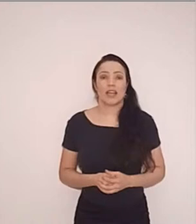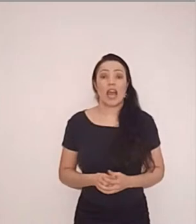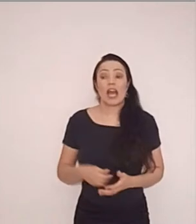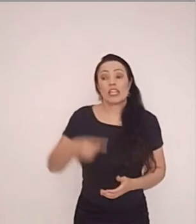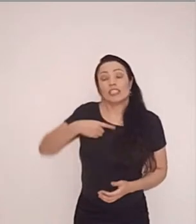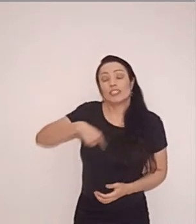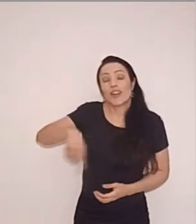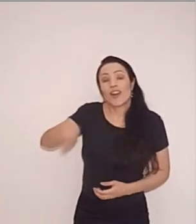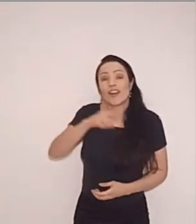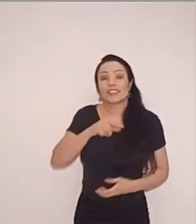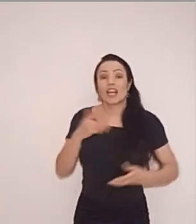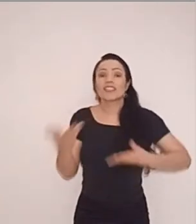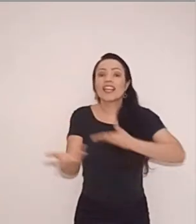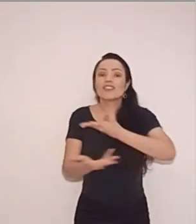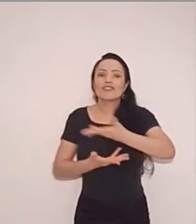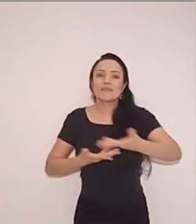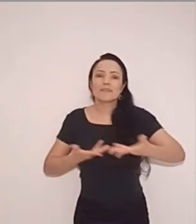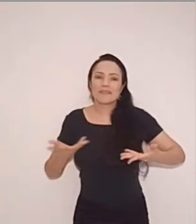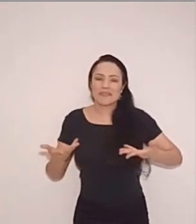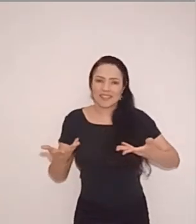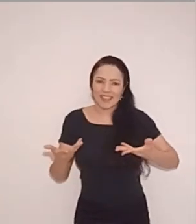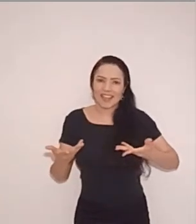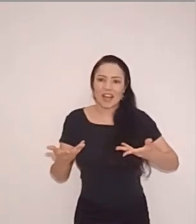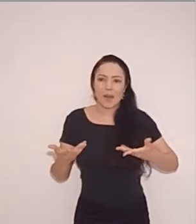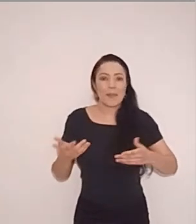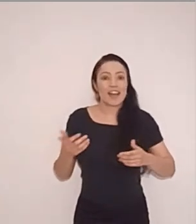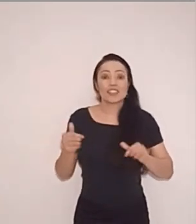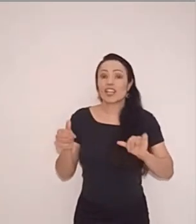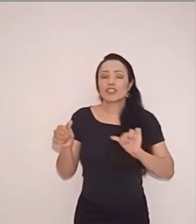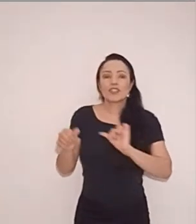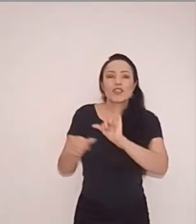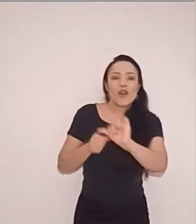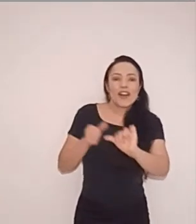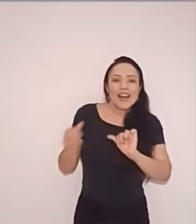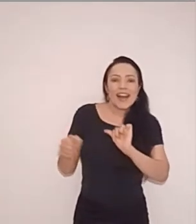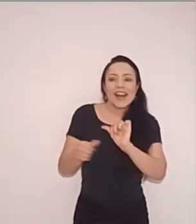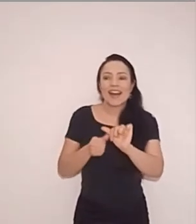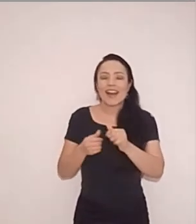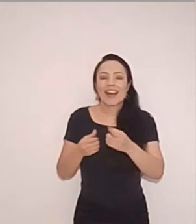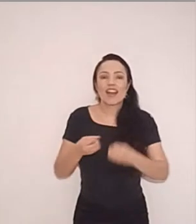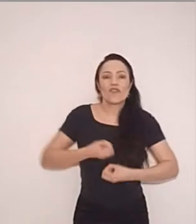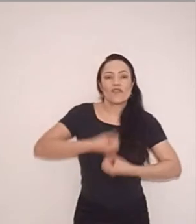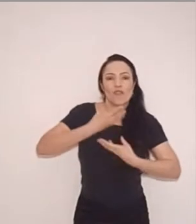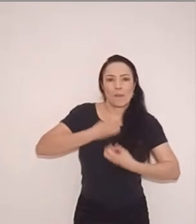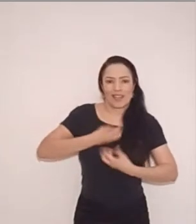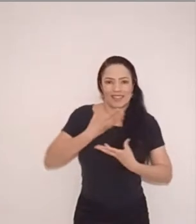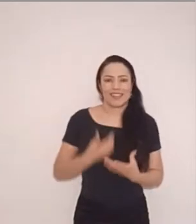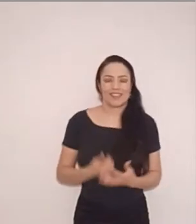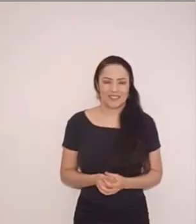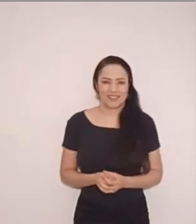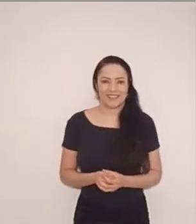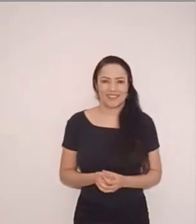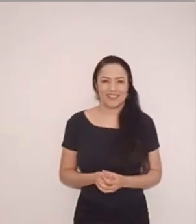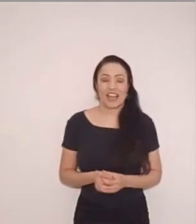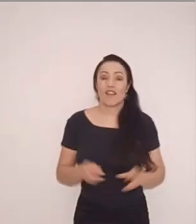transferimos para influenciar então a diferença é essa É nós